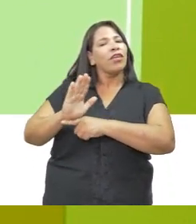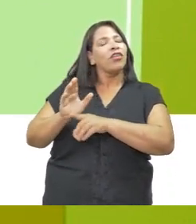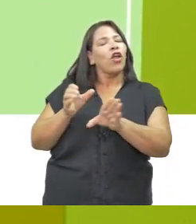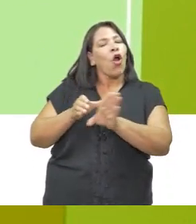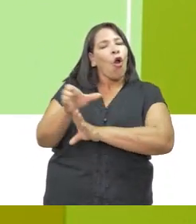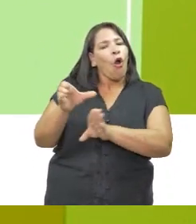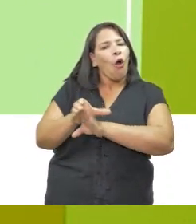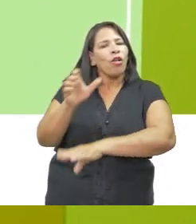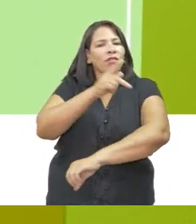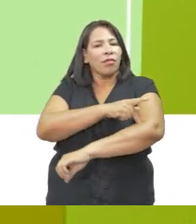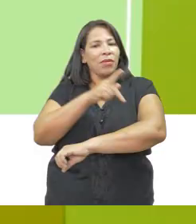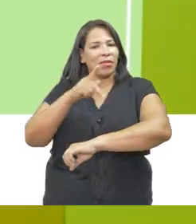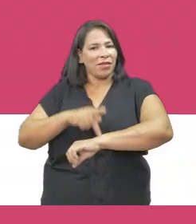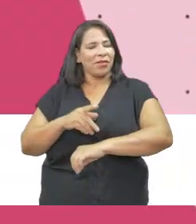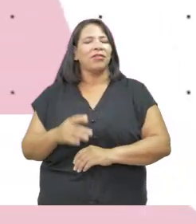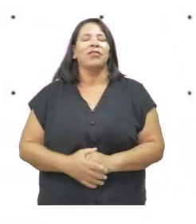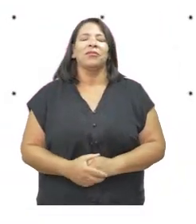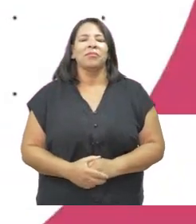Dicas Pedagógicas.